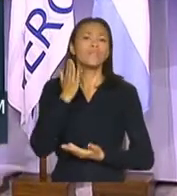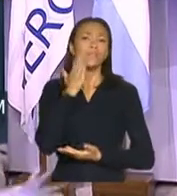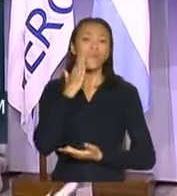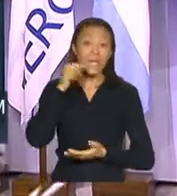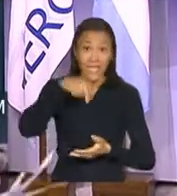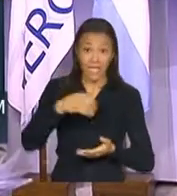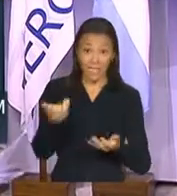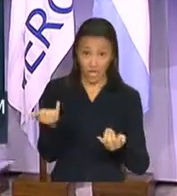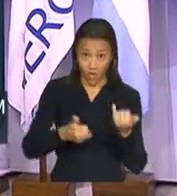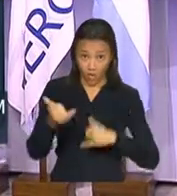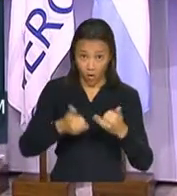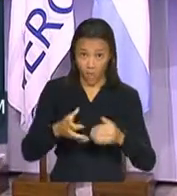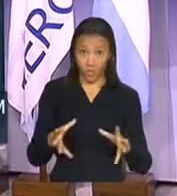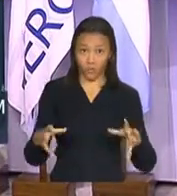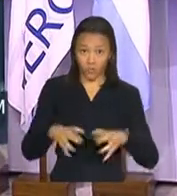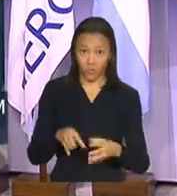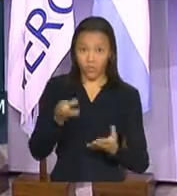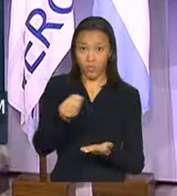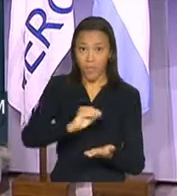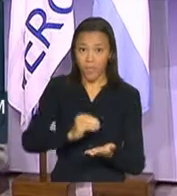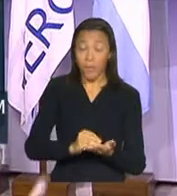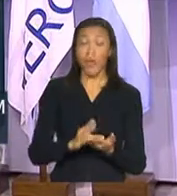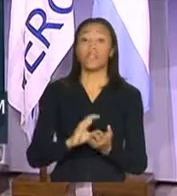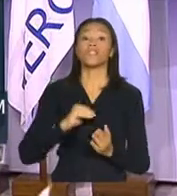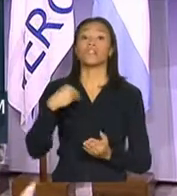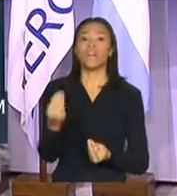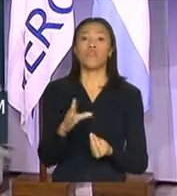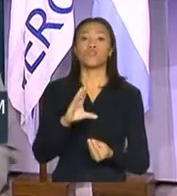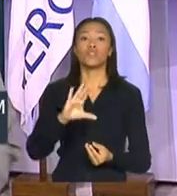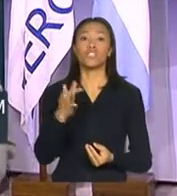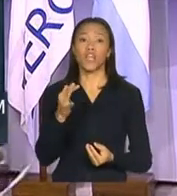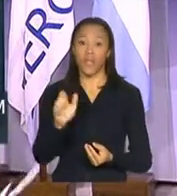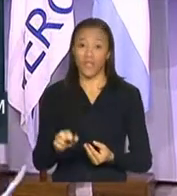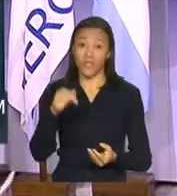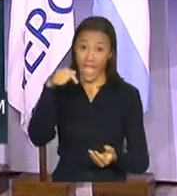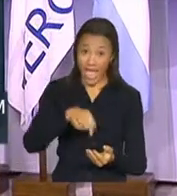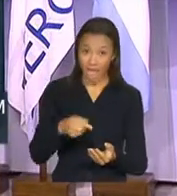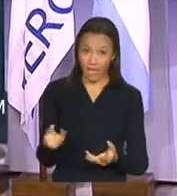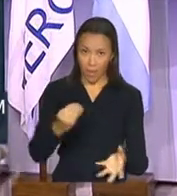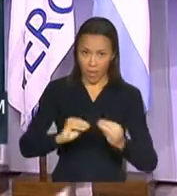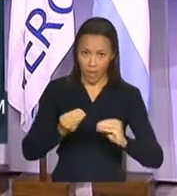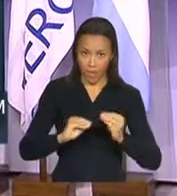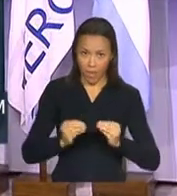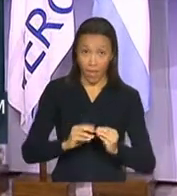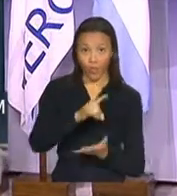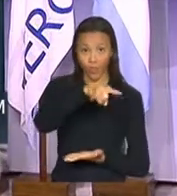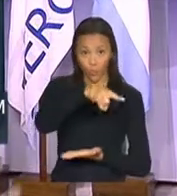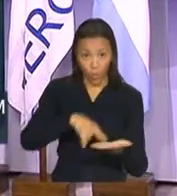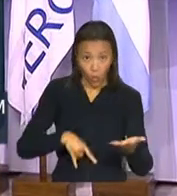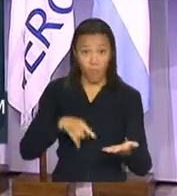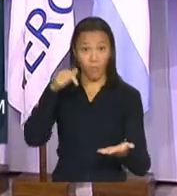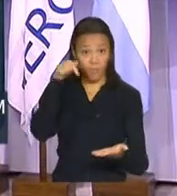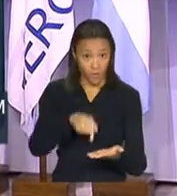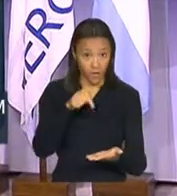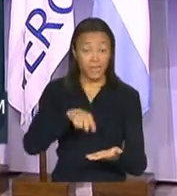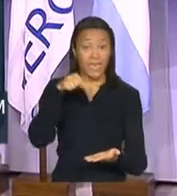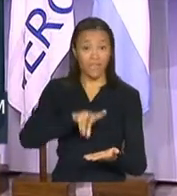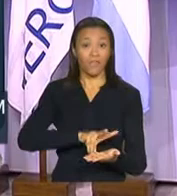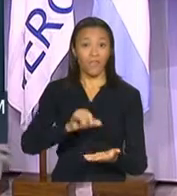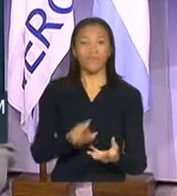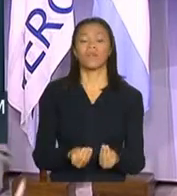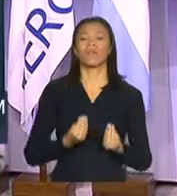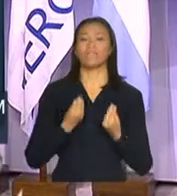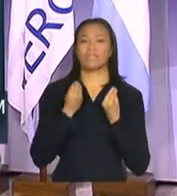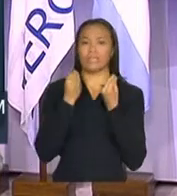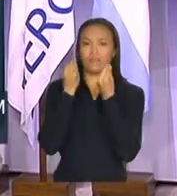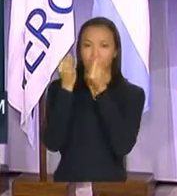que elas cheguem aos chefes de Estado. Essas informações se transformaram num documento, e esse documento vai ser